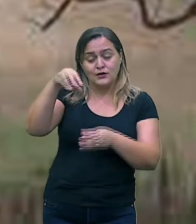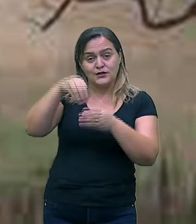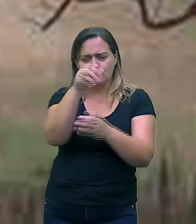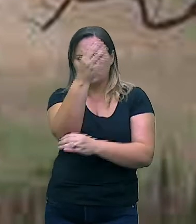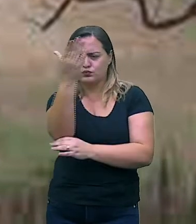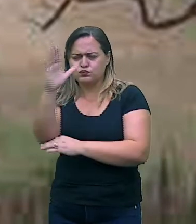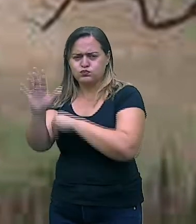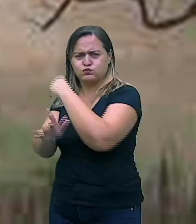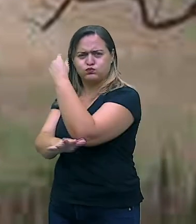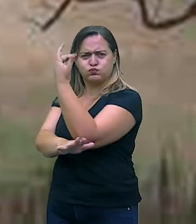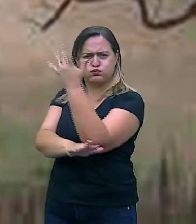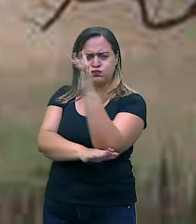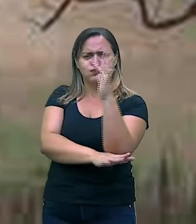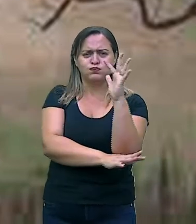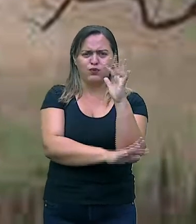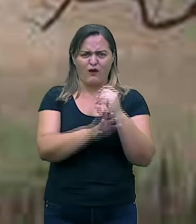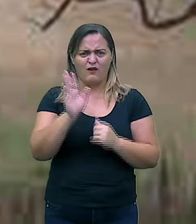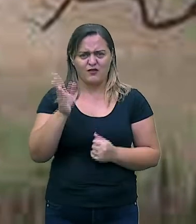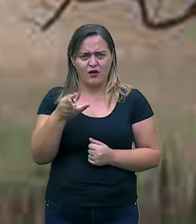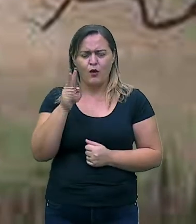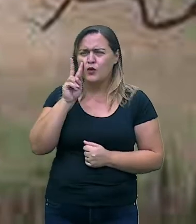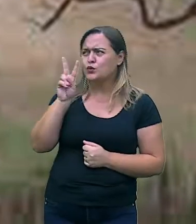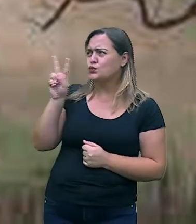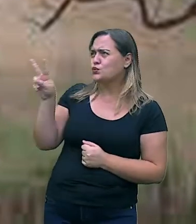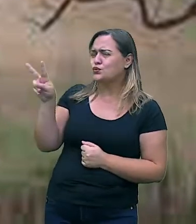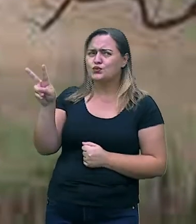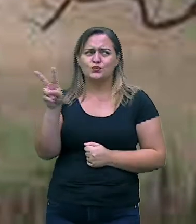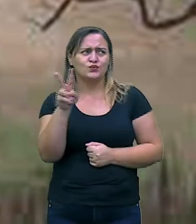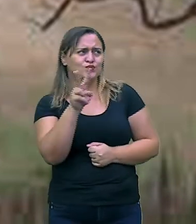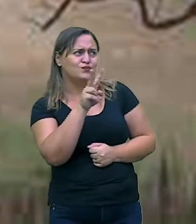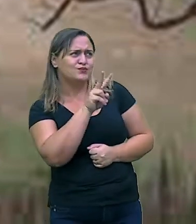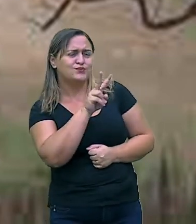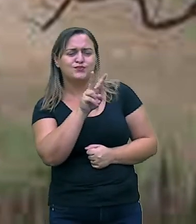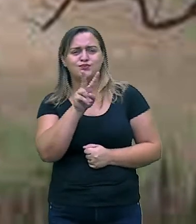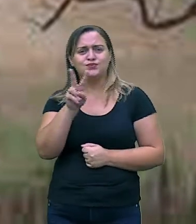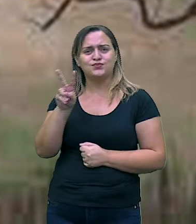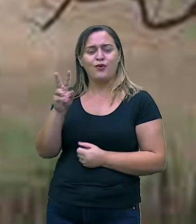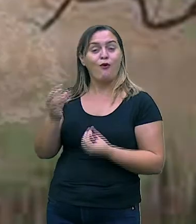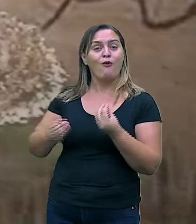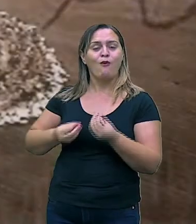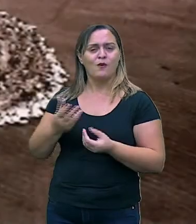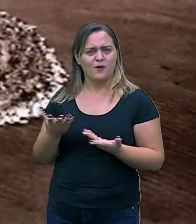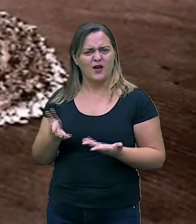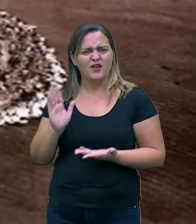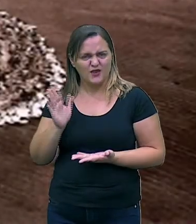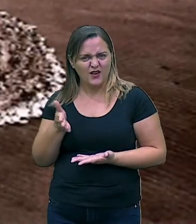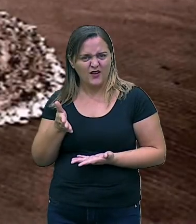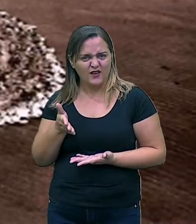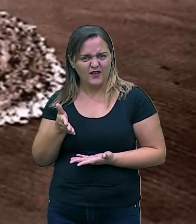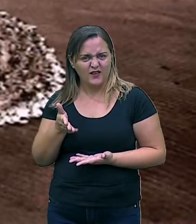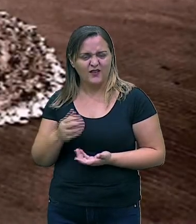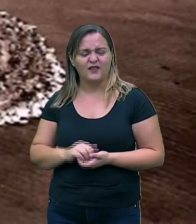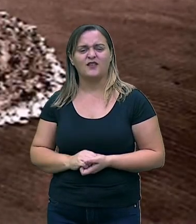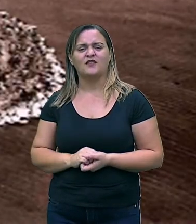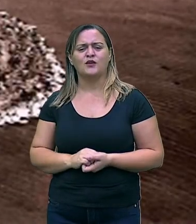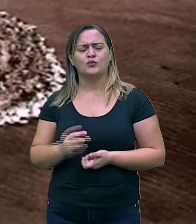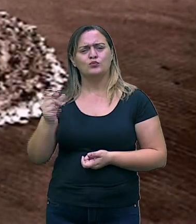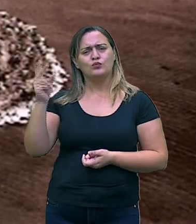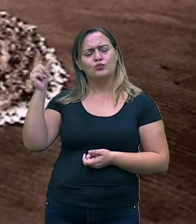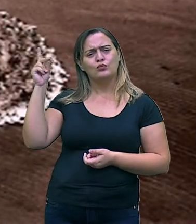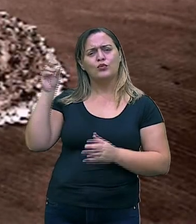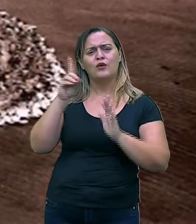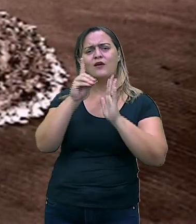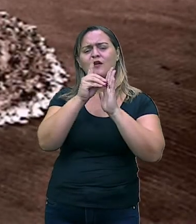floresta? Já observou a paisagem que está ao seu redor? Na década de 60, alguns artistas começaram a